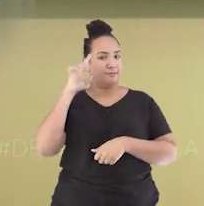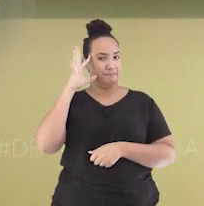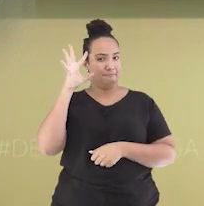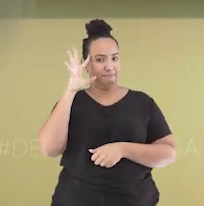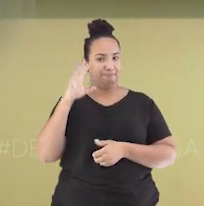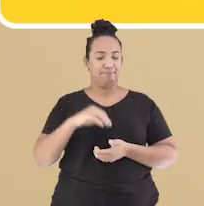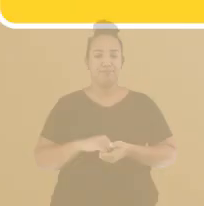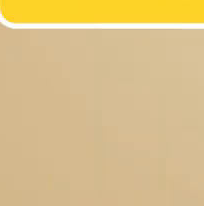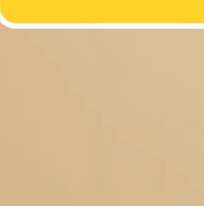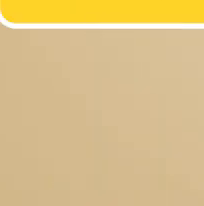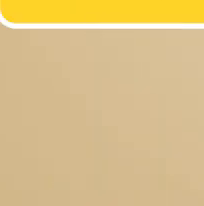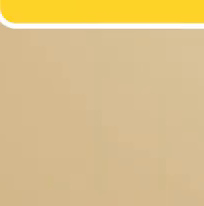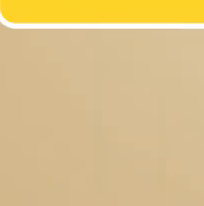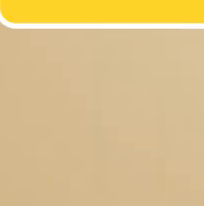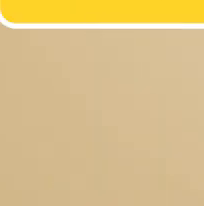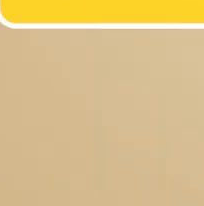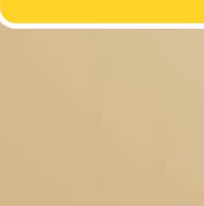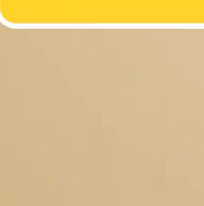para vocês pensarem.